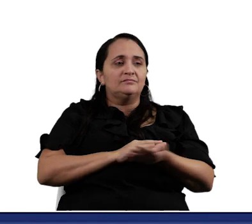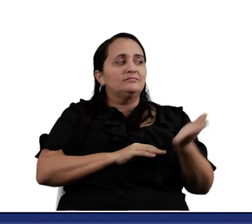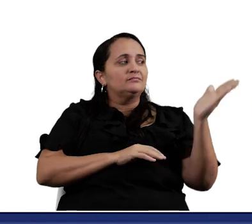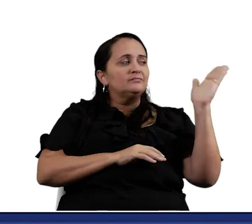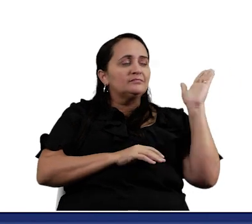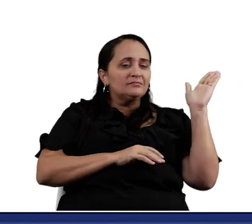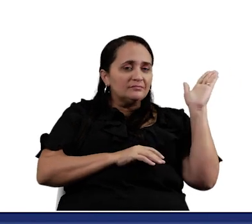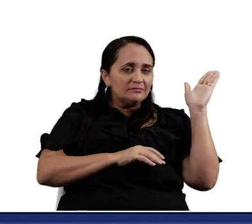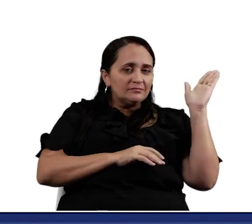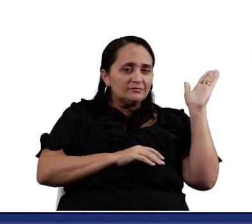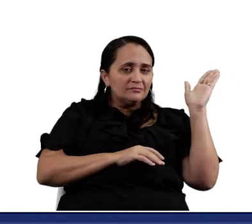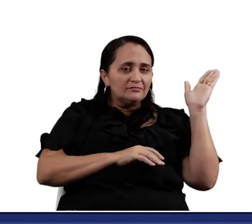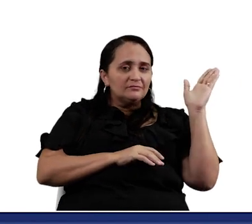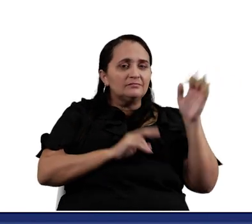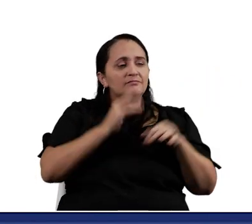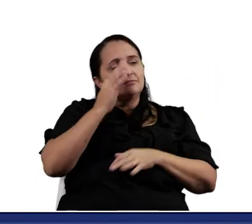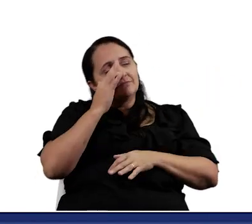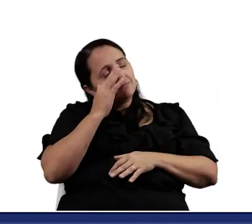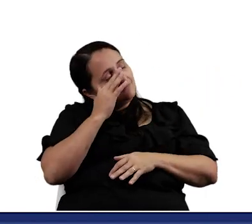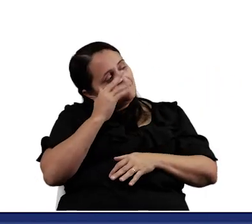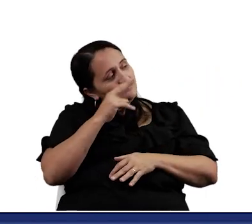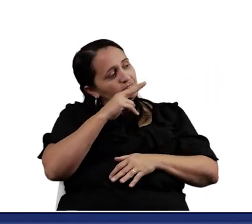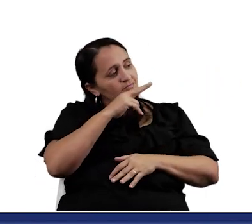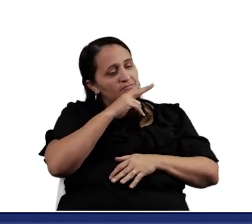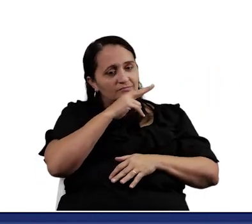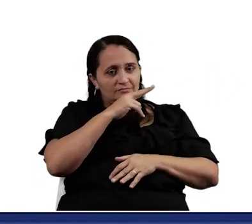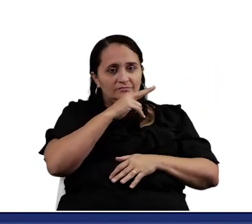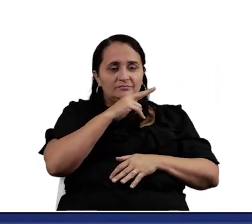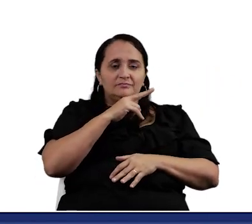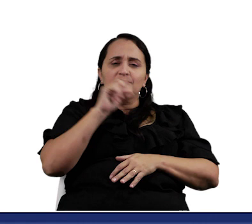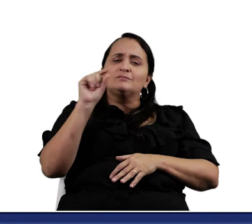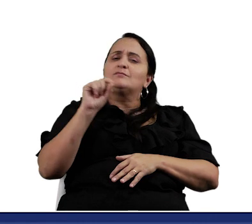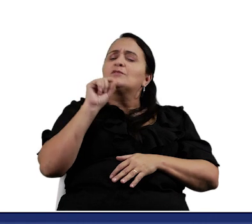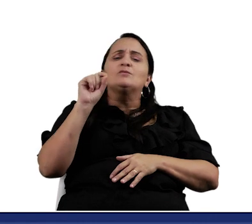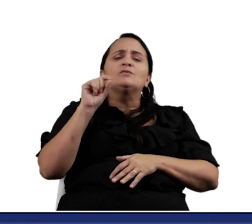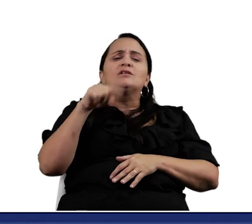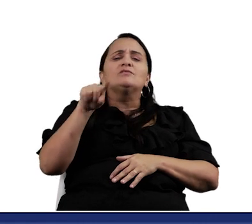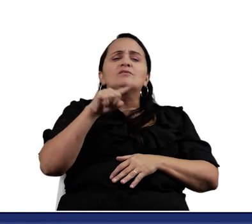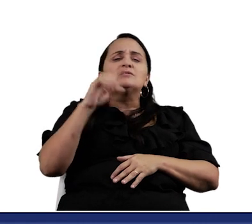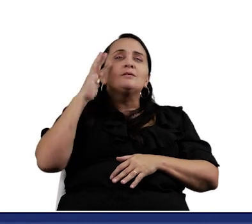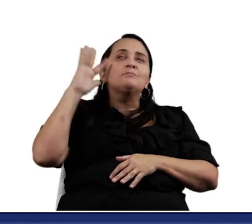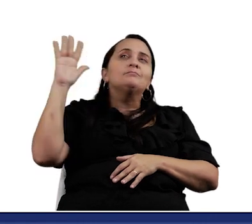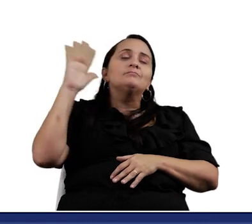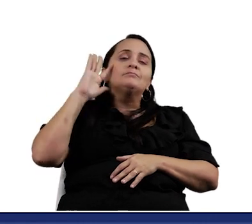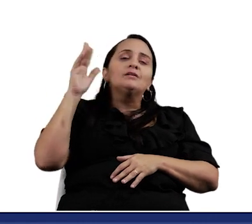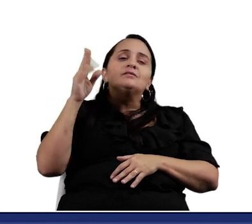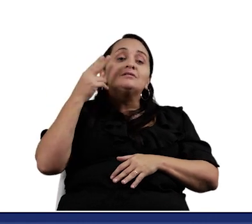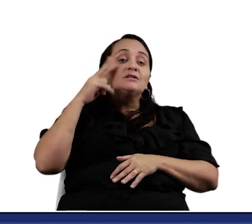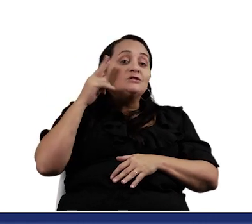Esta imagem, você olhando para esta imagem, o que você imagina que será essa